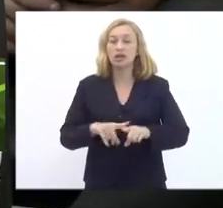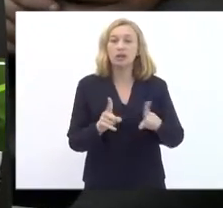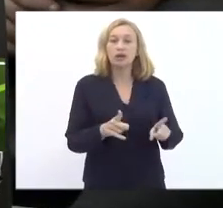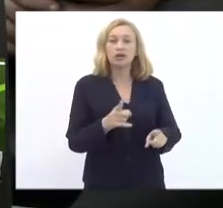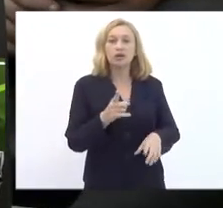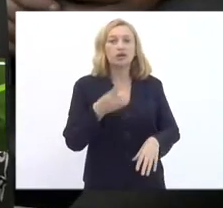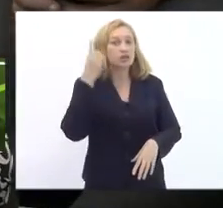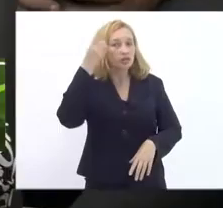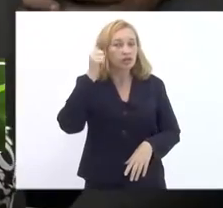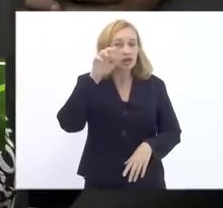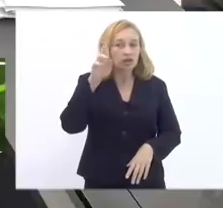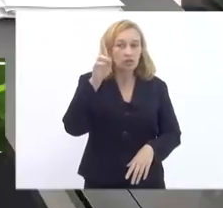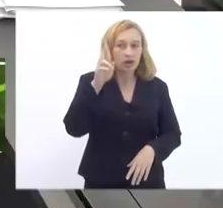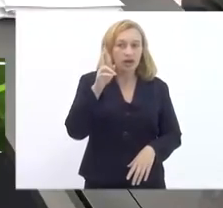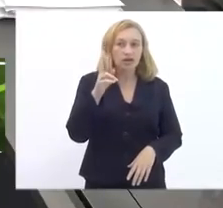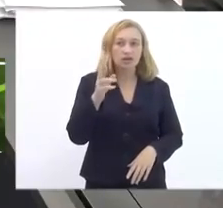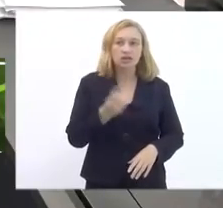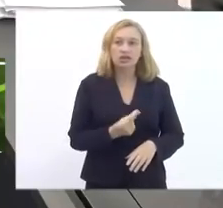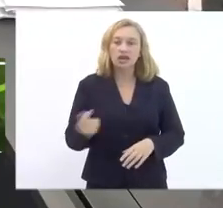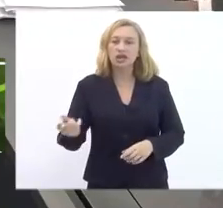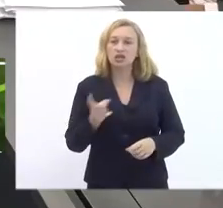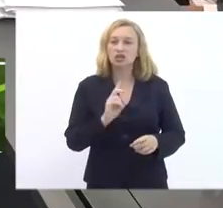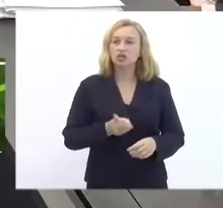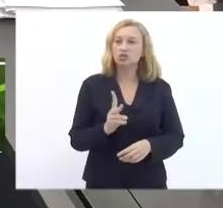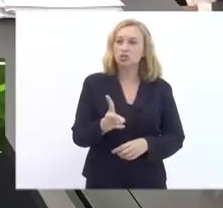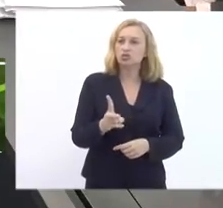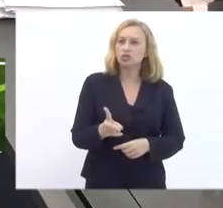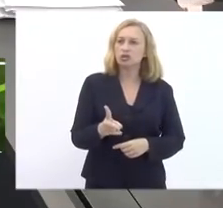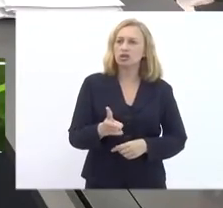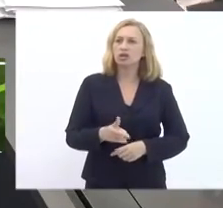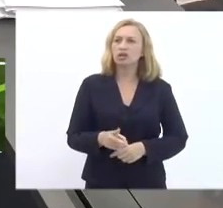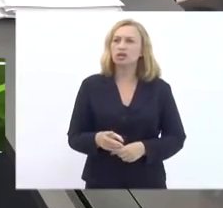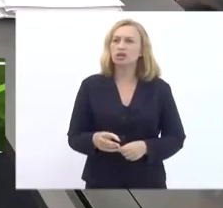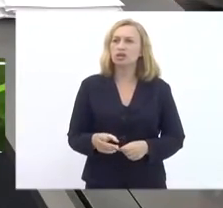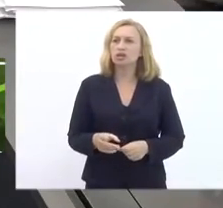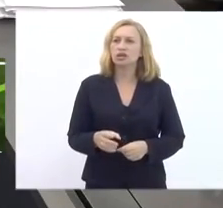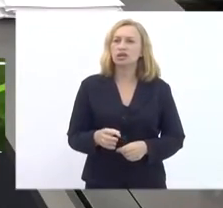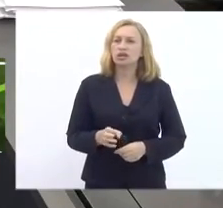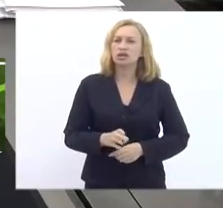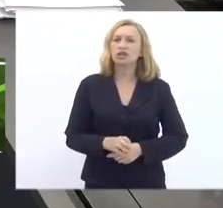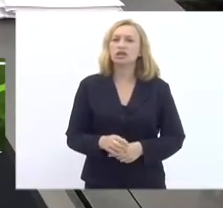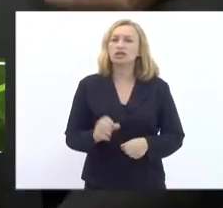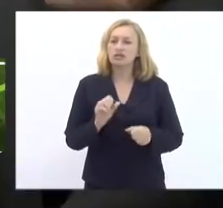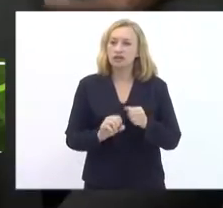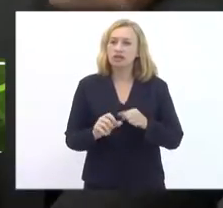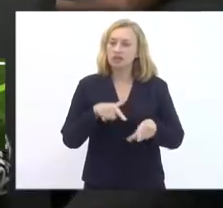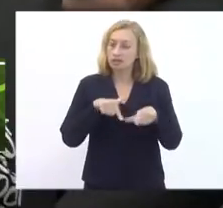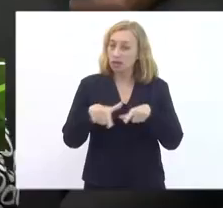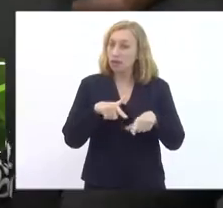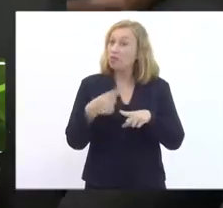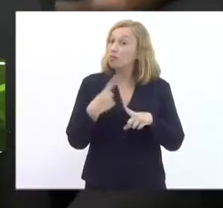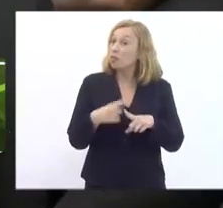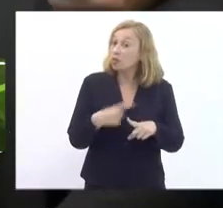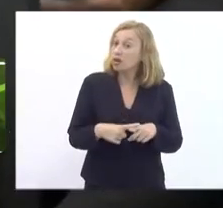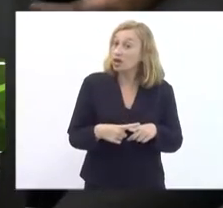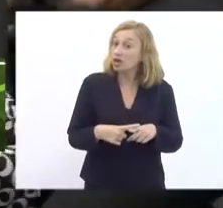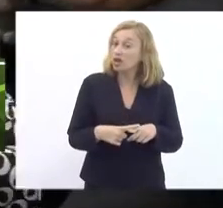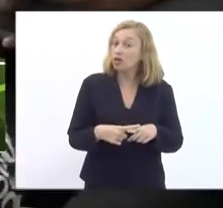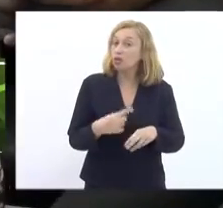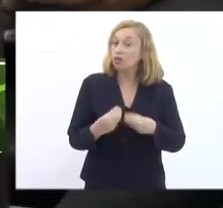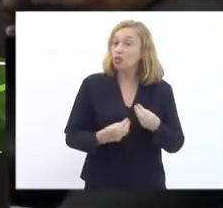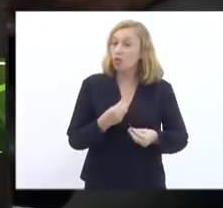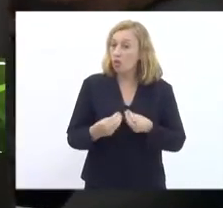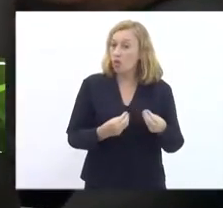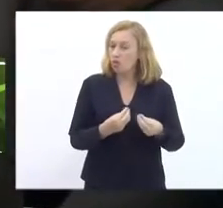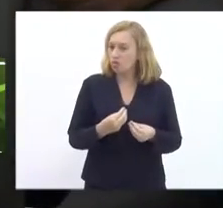saiu, acho que no discurso dele a gente tem que caminhar para estatizar o serviço, porque do jeito que está, eu